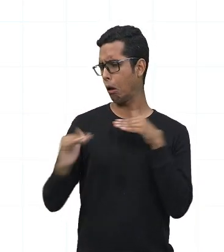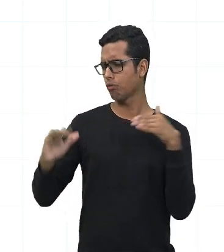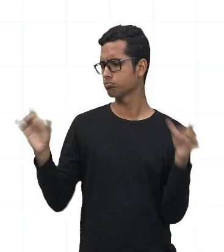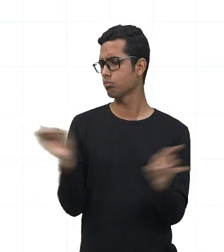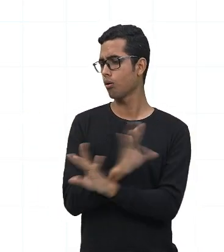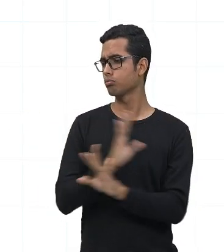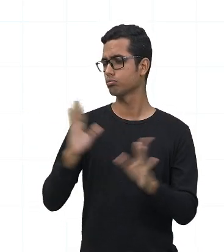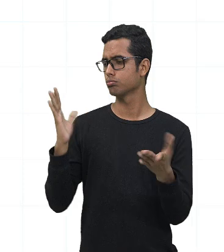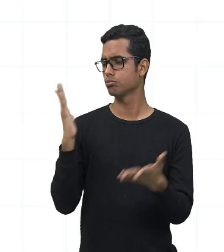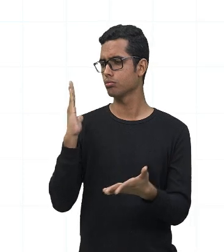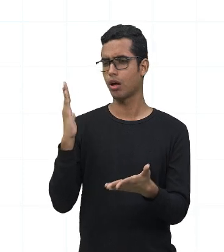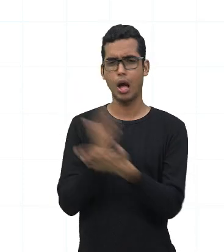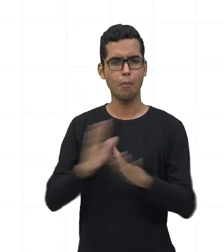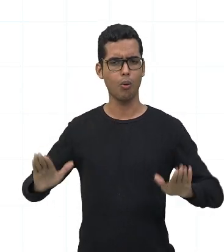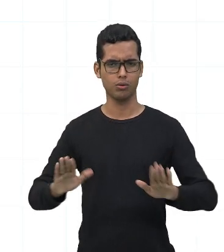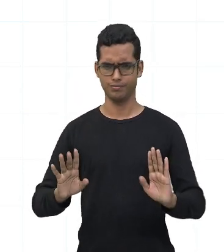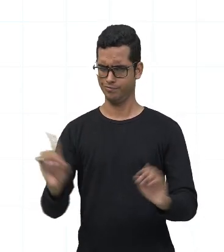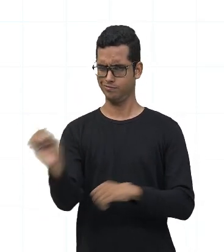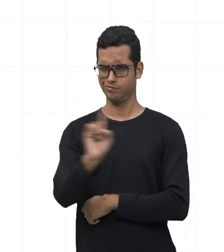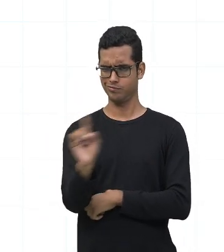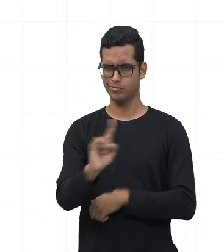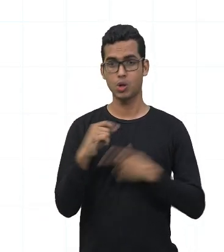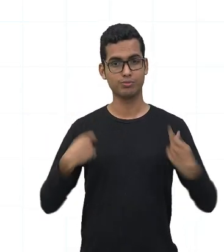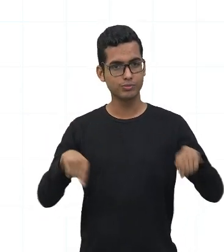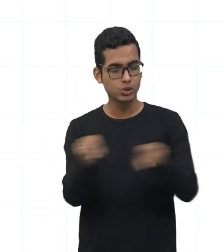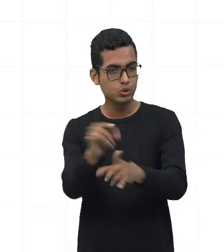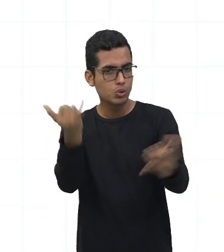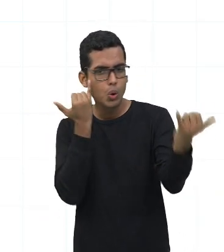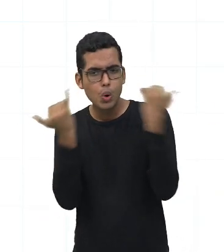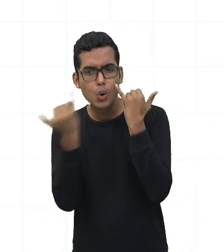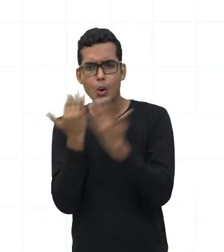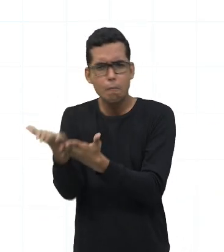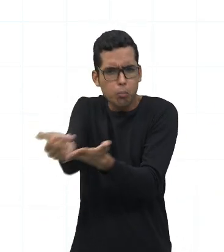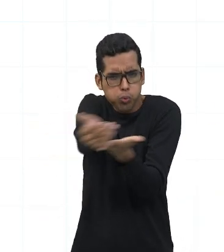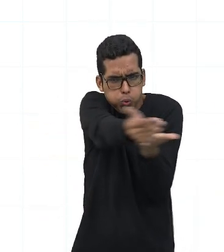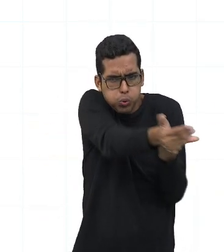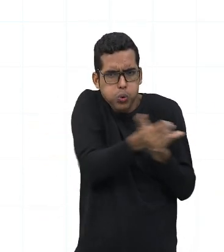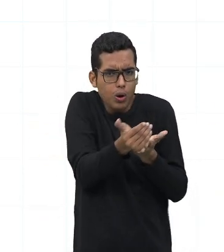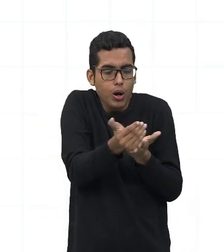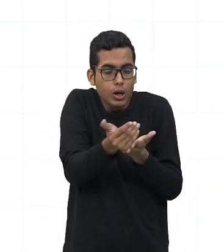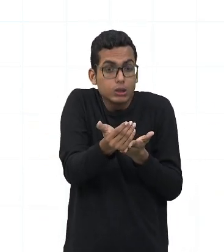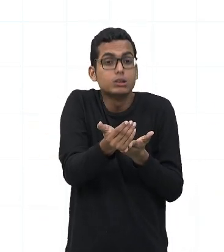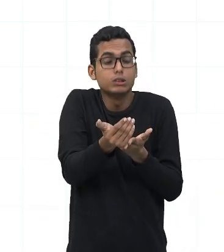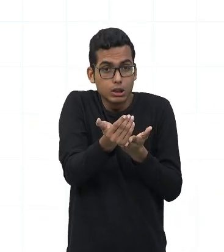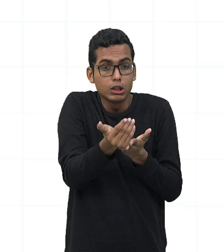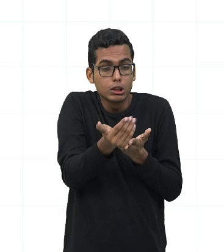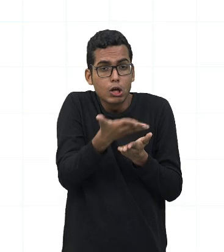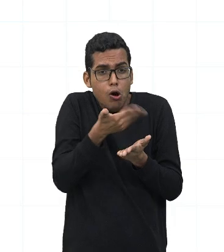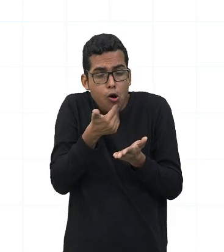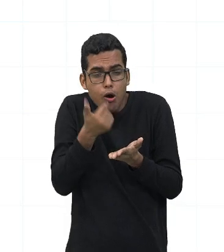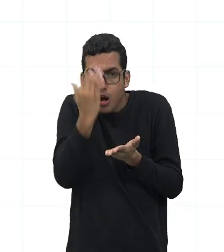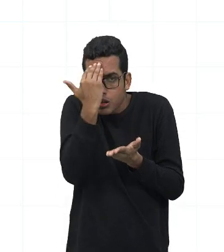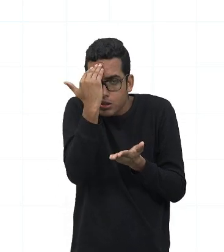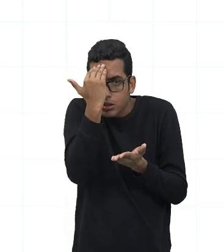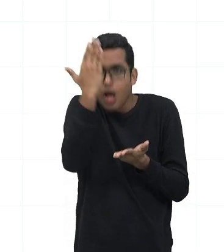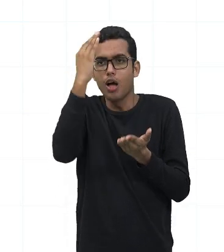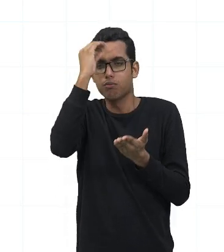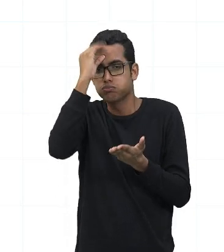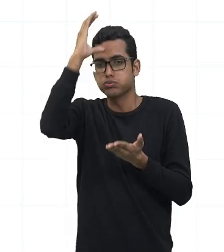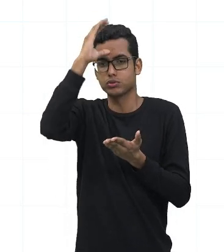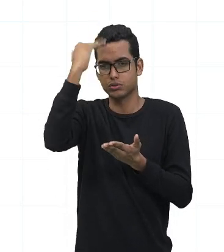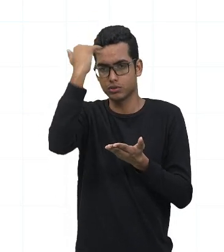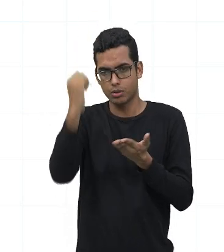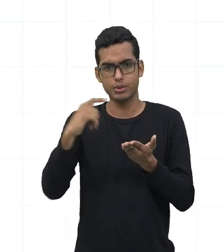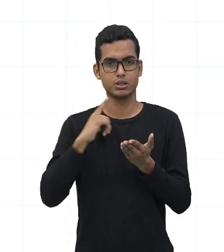Não, eu preciso buscar informações para fundamentar o meu posicionamento, se eu sou a favor ou se eu